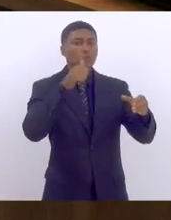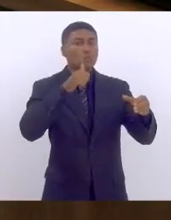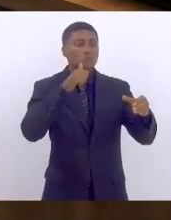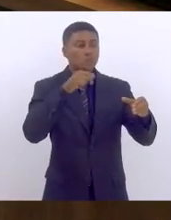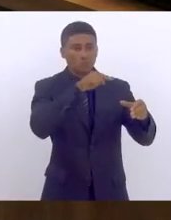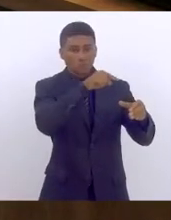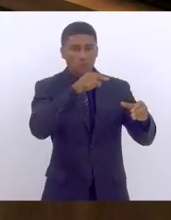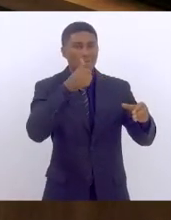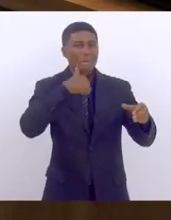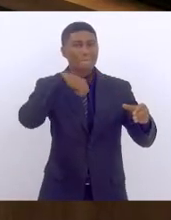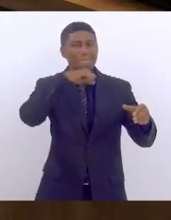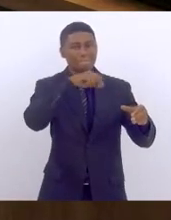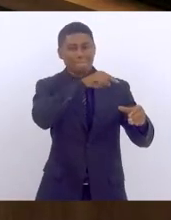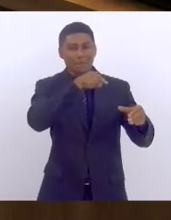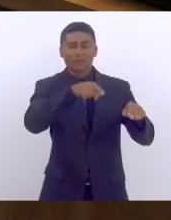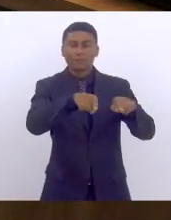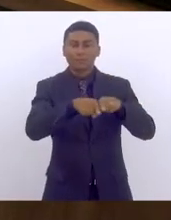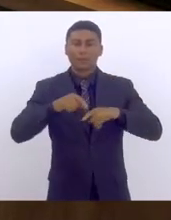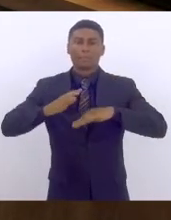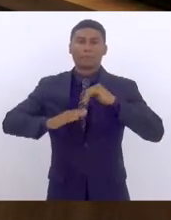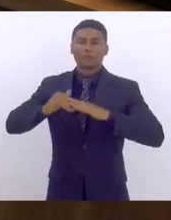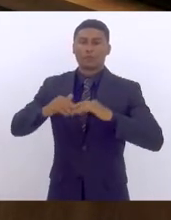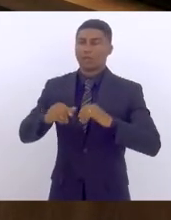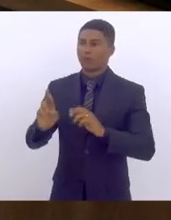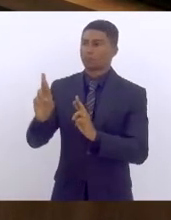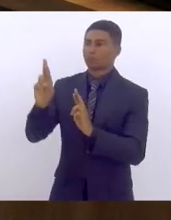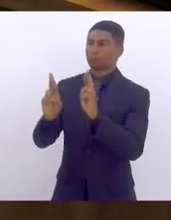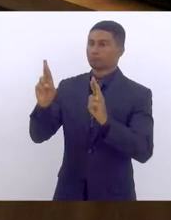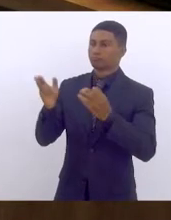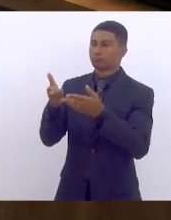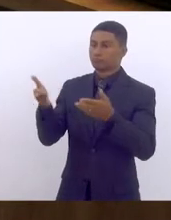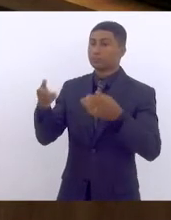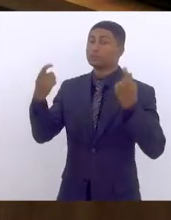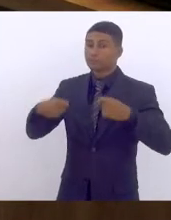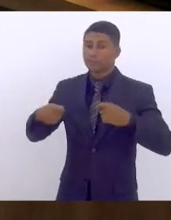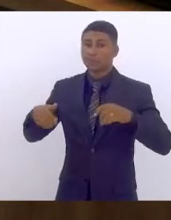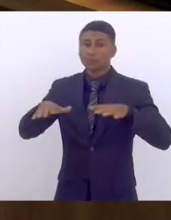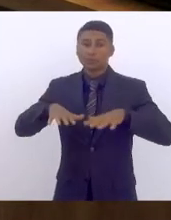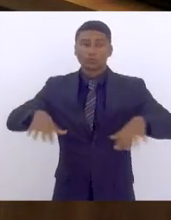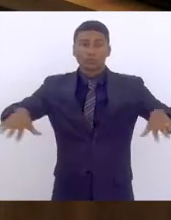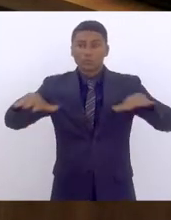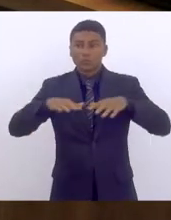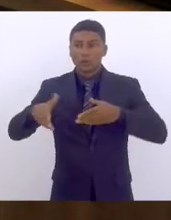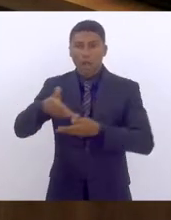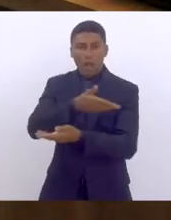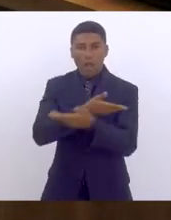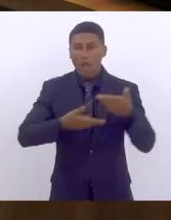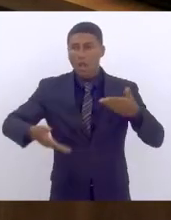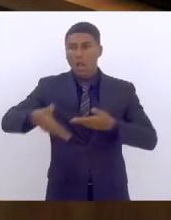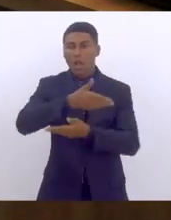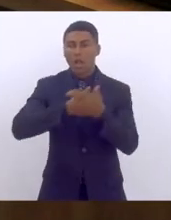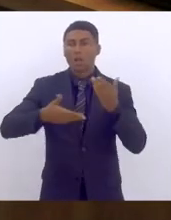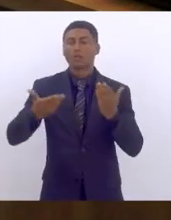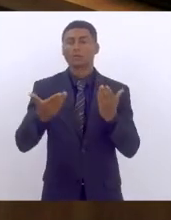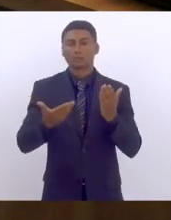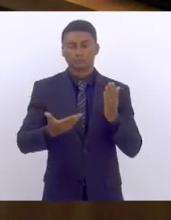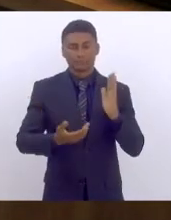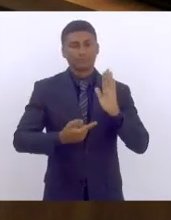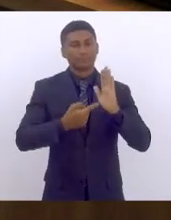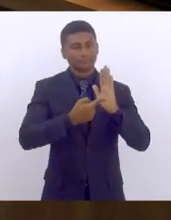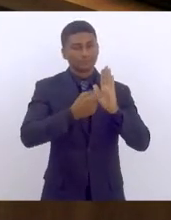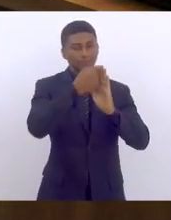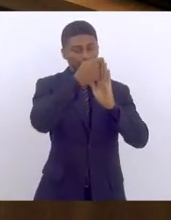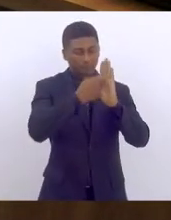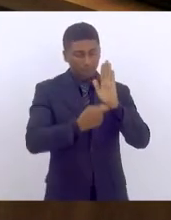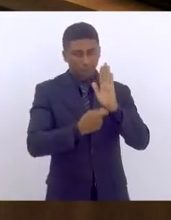de técnicos e autoridades também, para nos ajudarem a elaborar mais sobre o tema, que é um